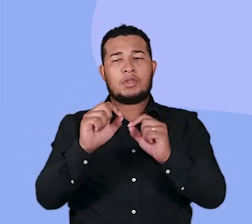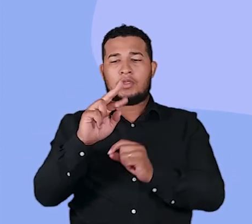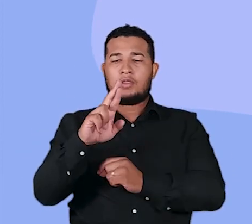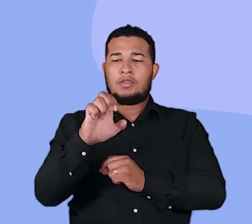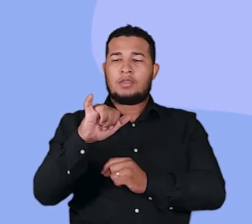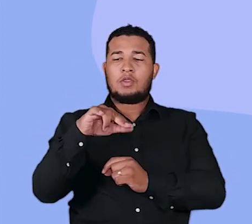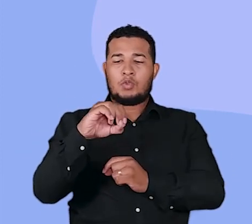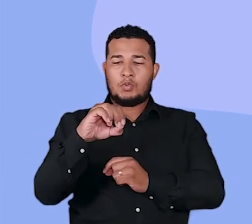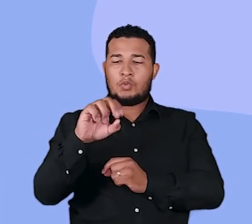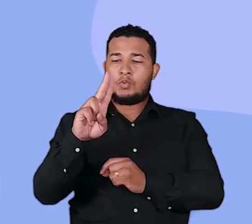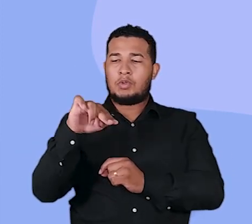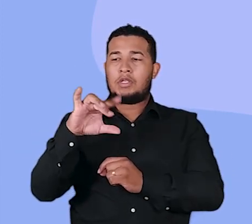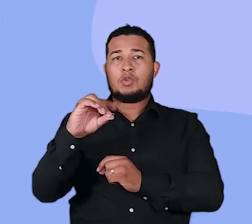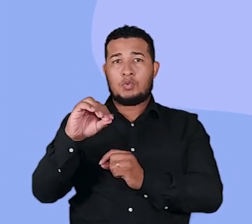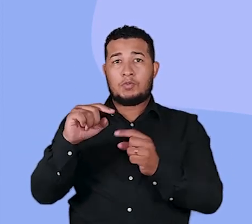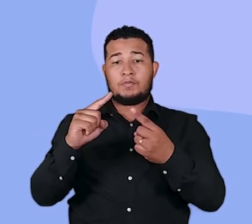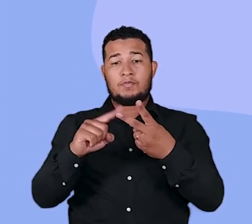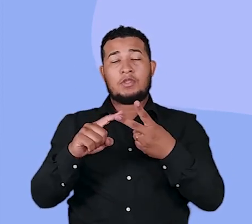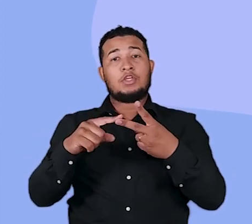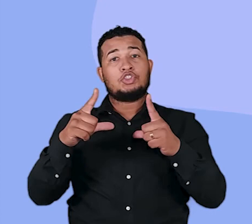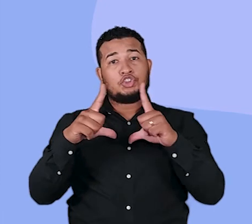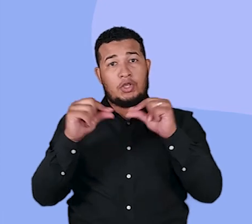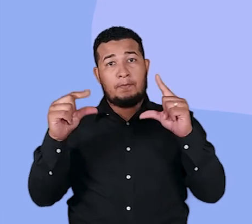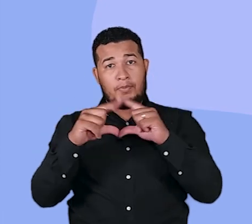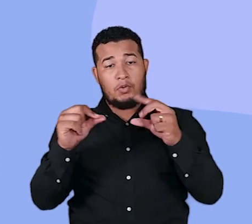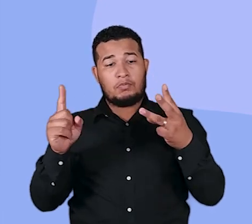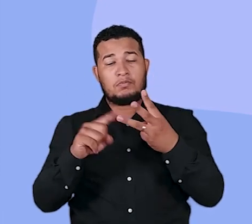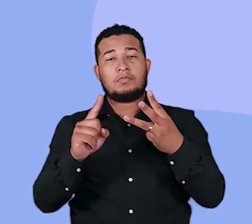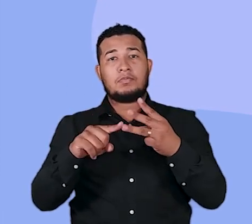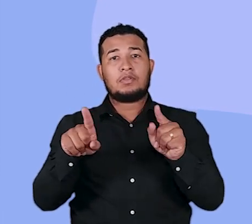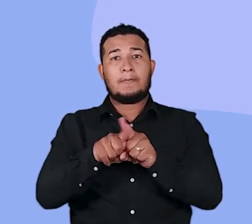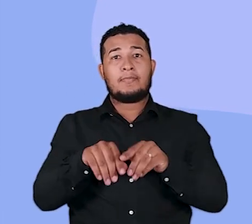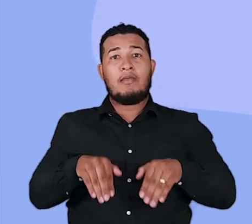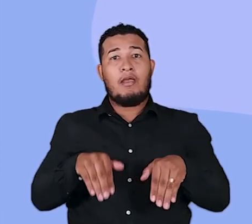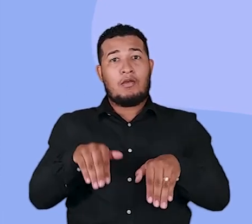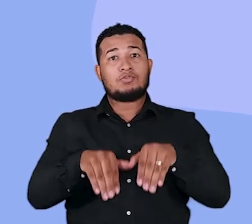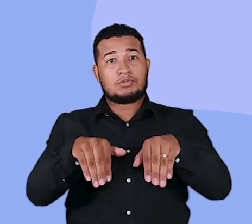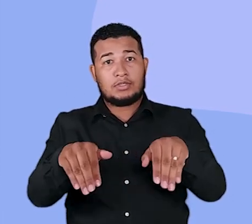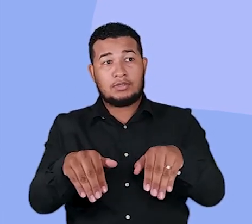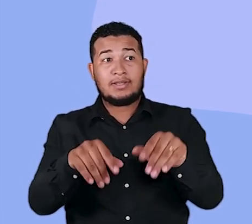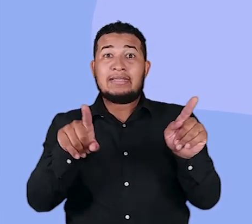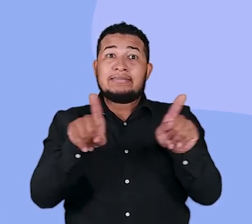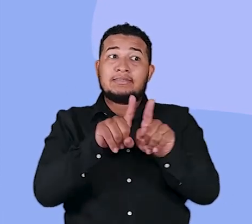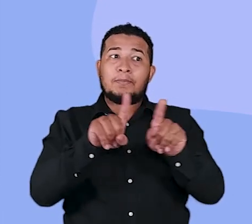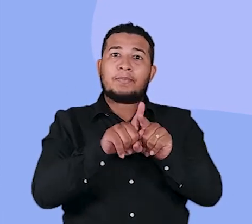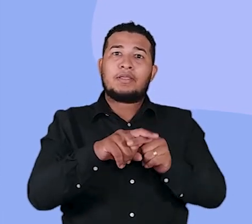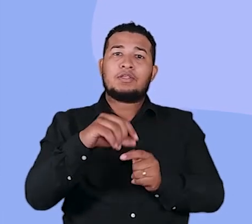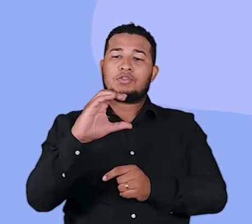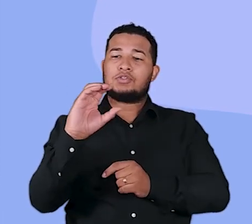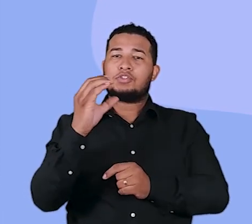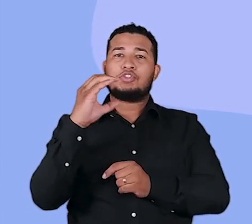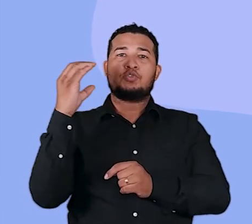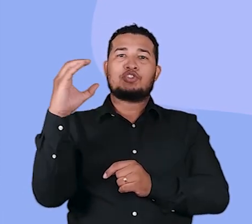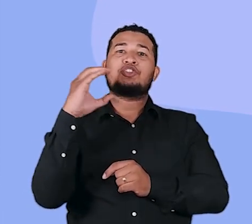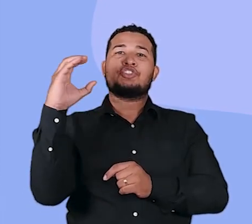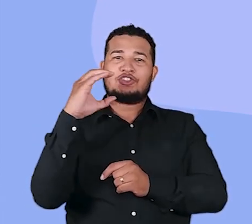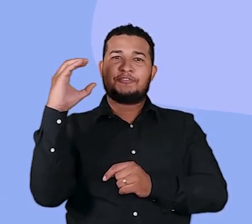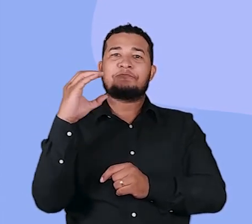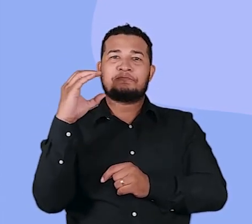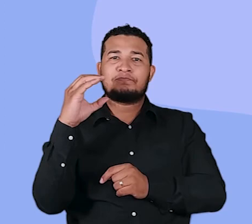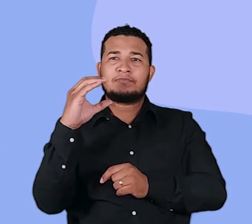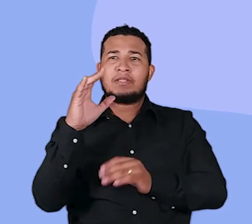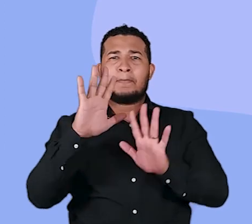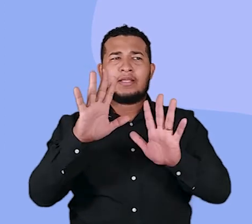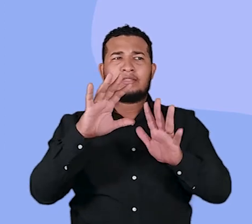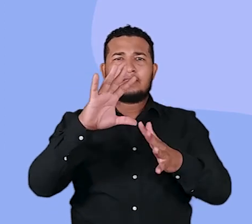Reino Unido, o Japão e a Austrália, além do Chile, na América do Sul. A América do Sul não está